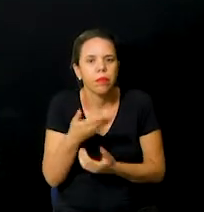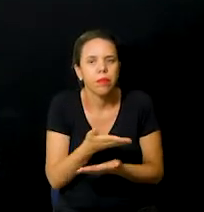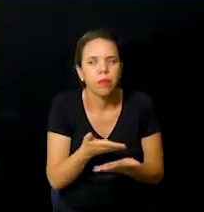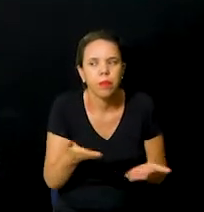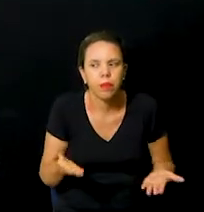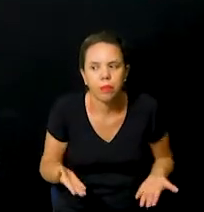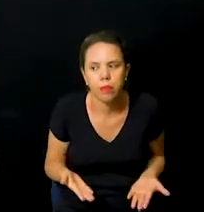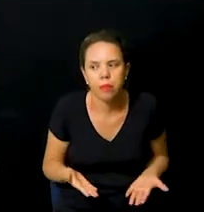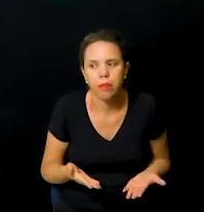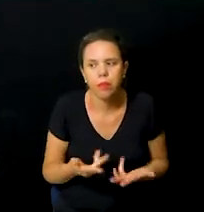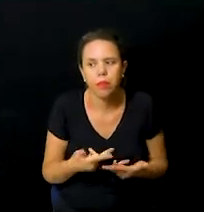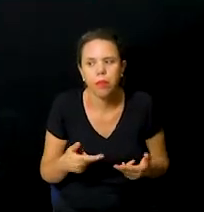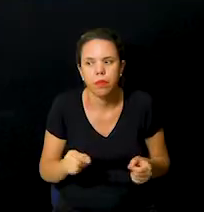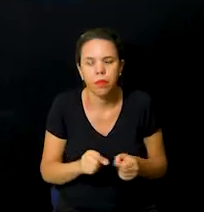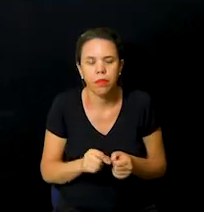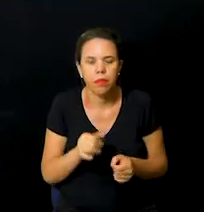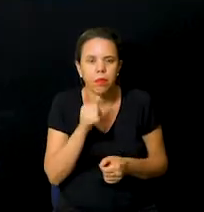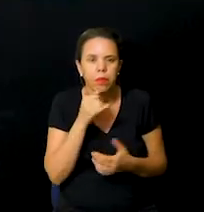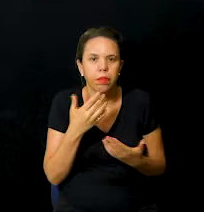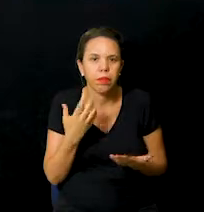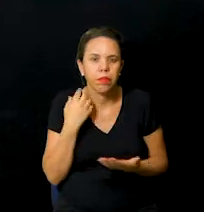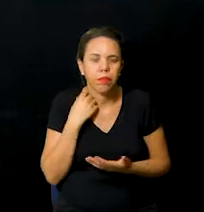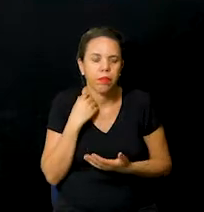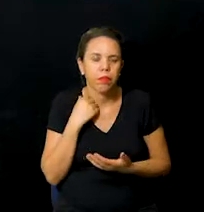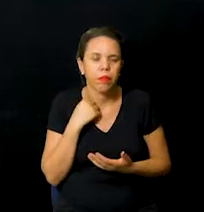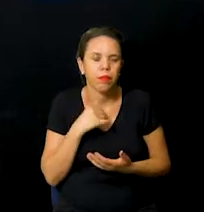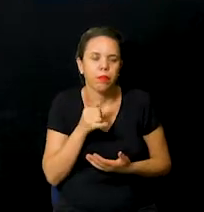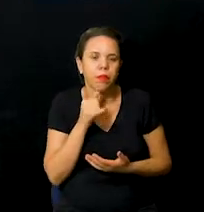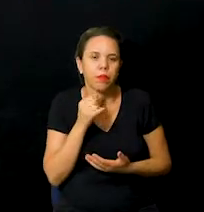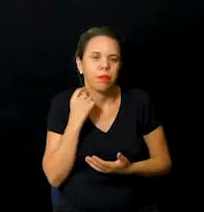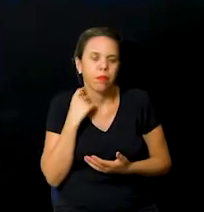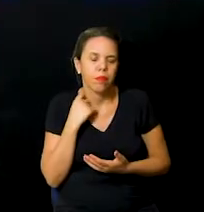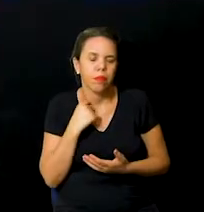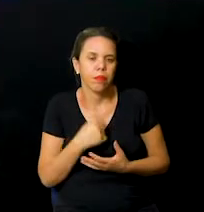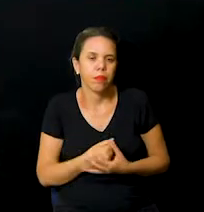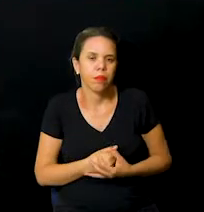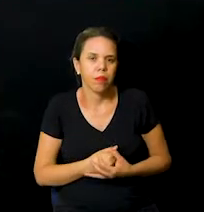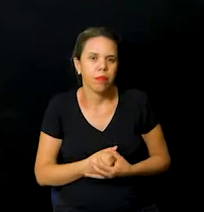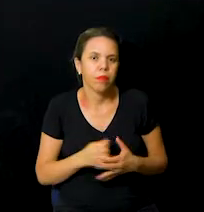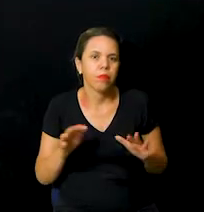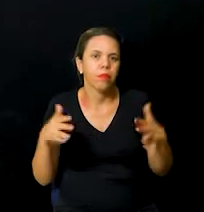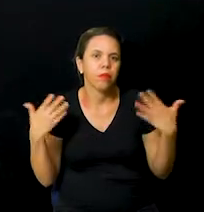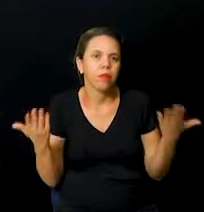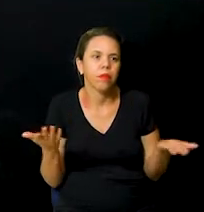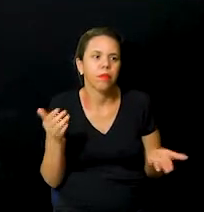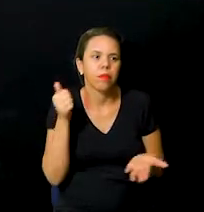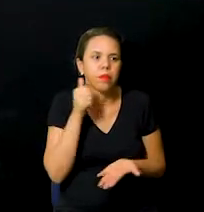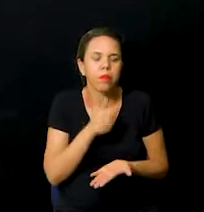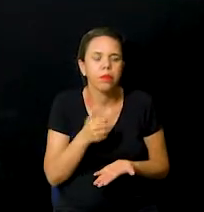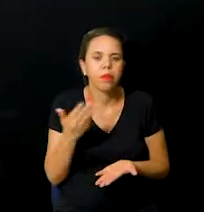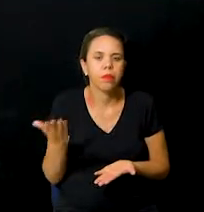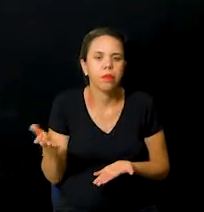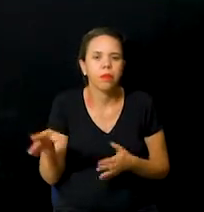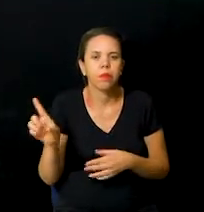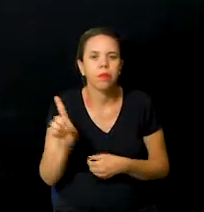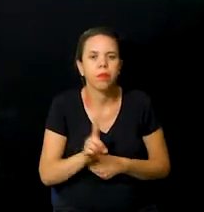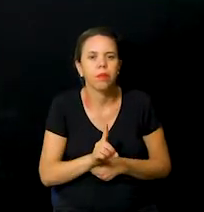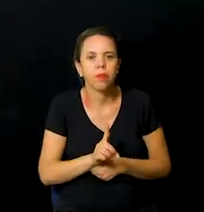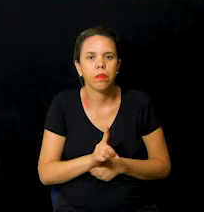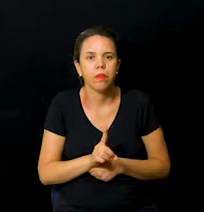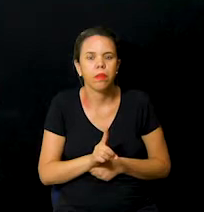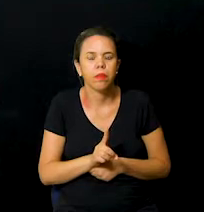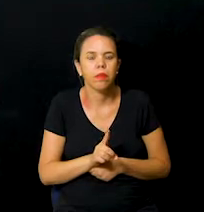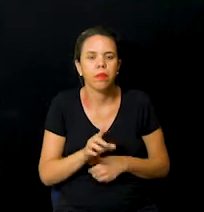experiência de vocês e de casos mesmo, por exemplo, quando essa mulher